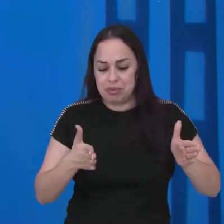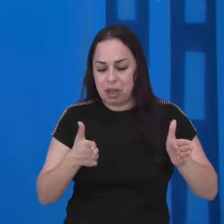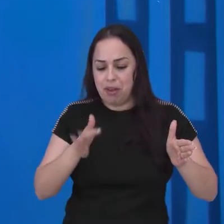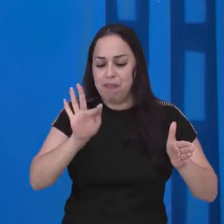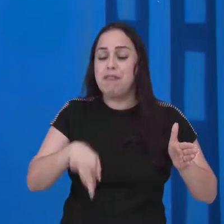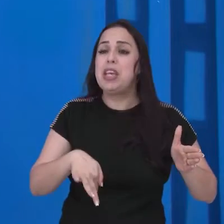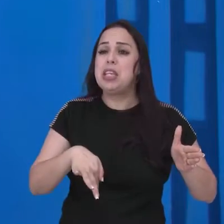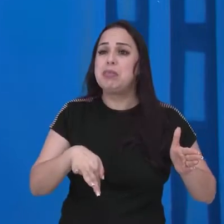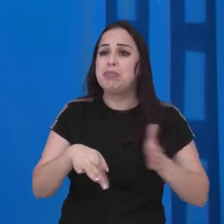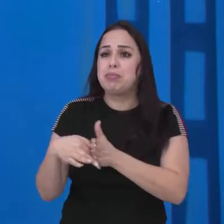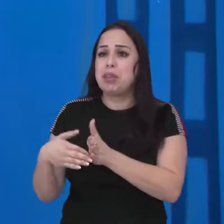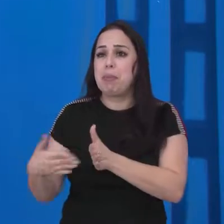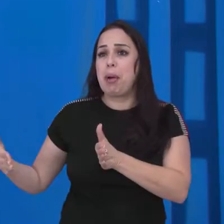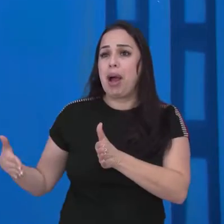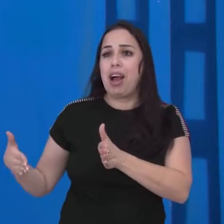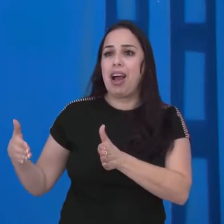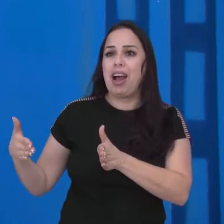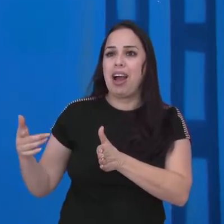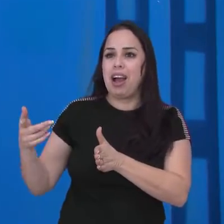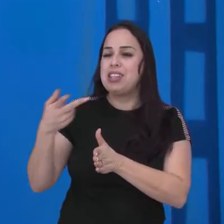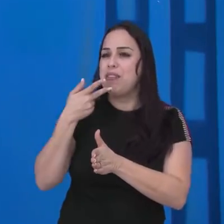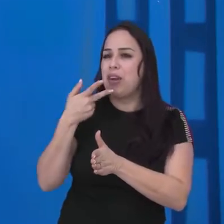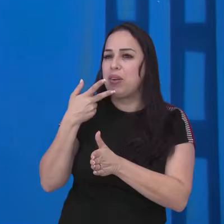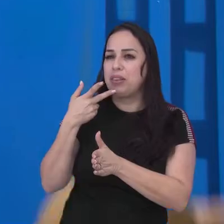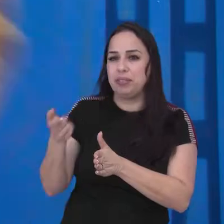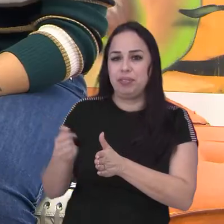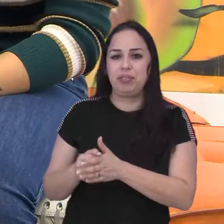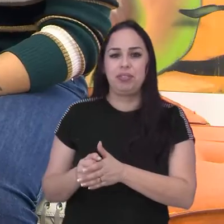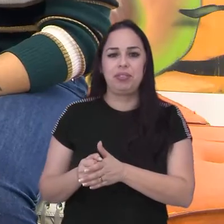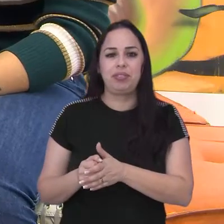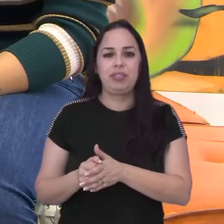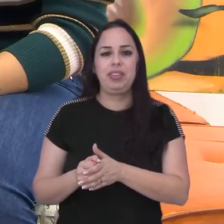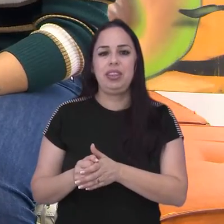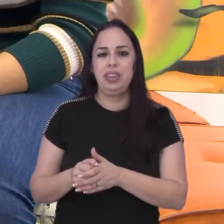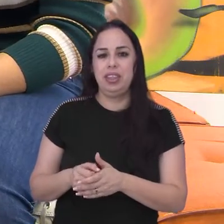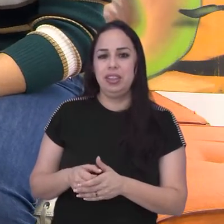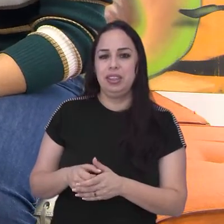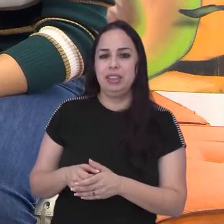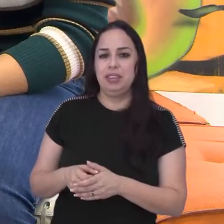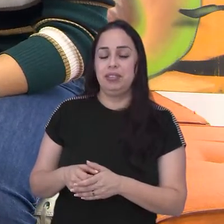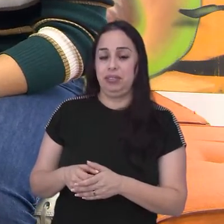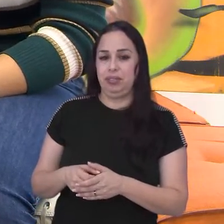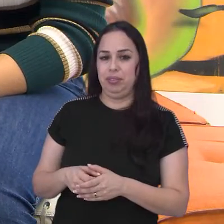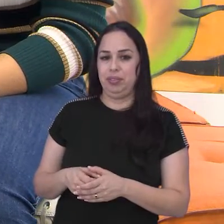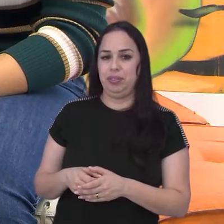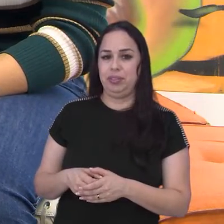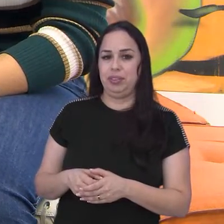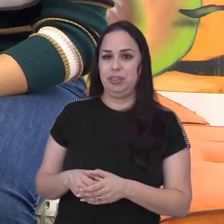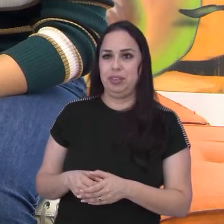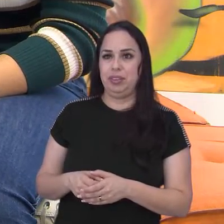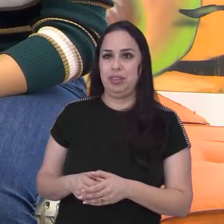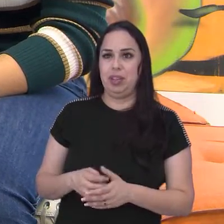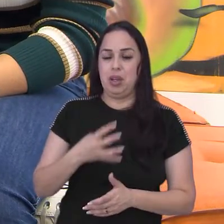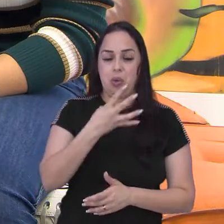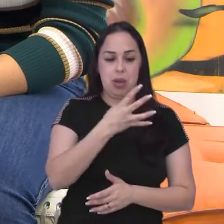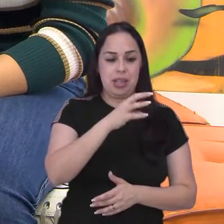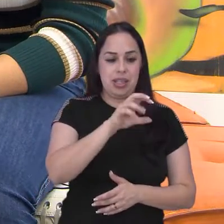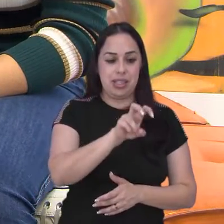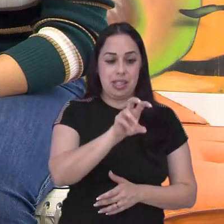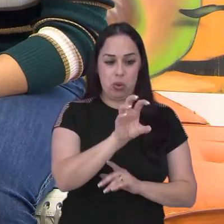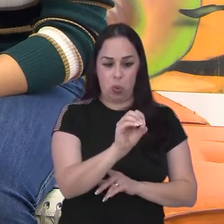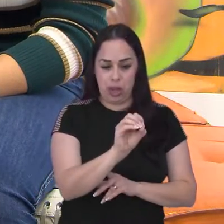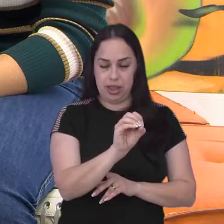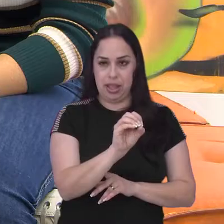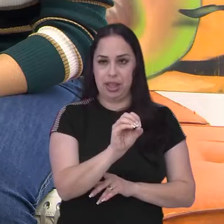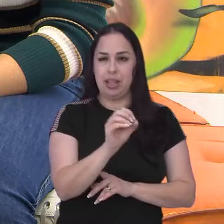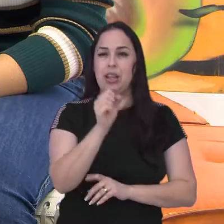você fala assim, encerrou o ciclo de uma coisa que a gente gosta muito. Mas assim, olha, pra você ter uma ideia. Mas vai vir outro. Quando o